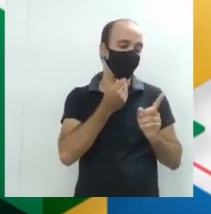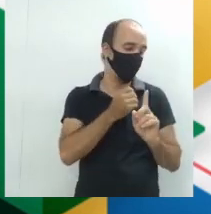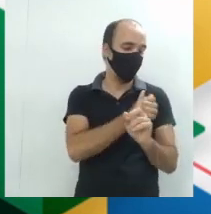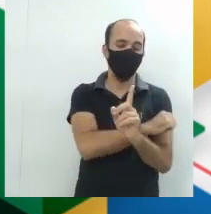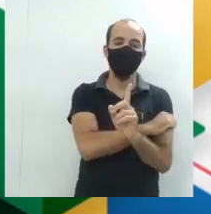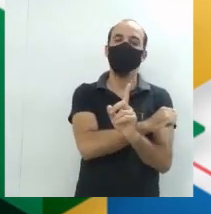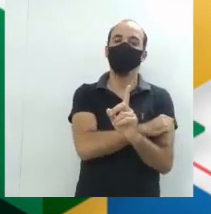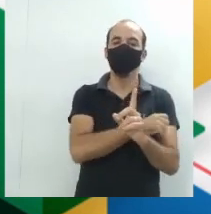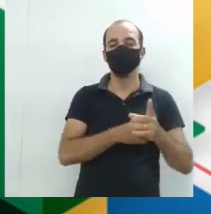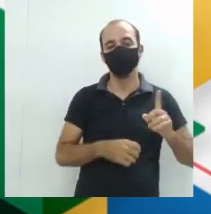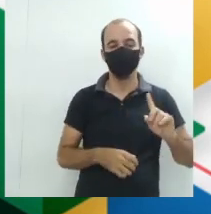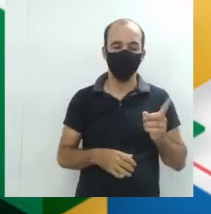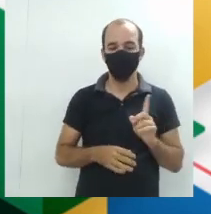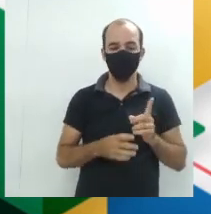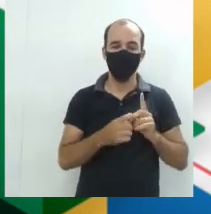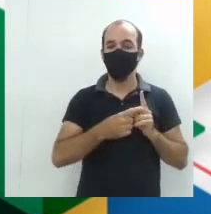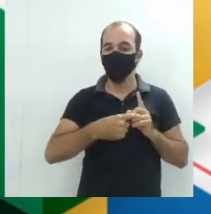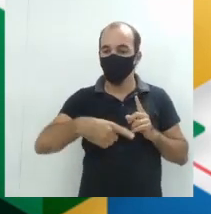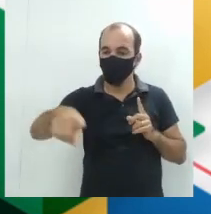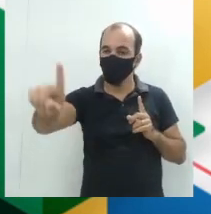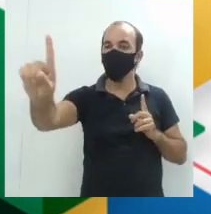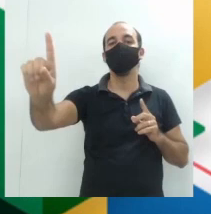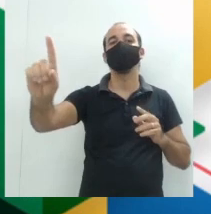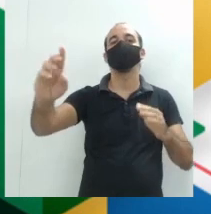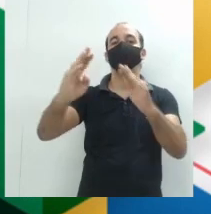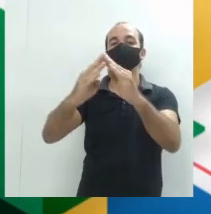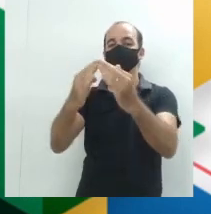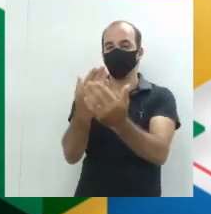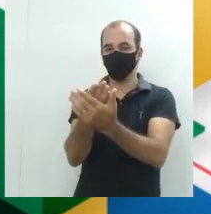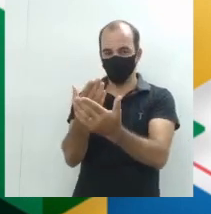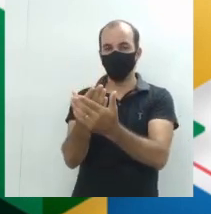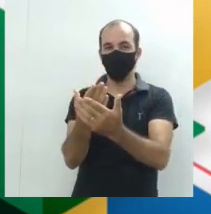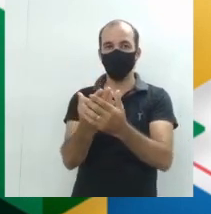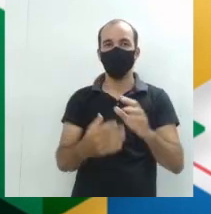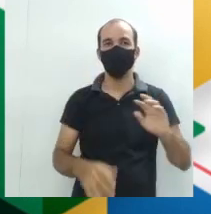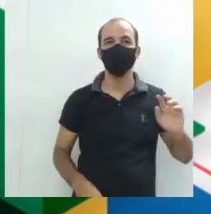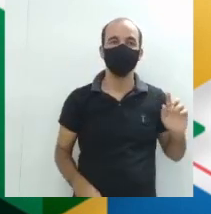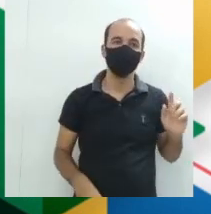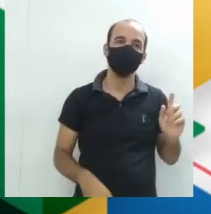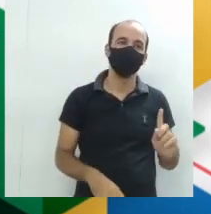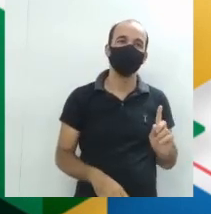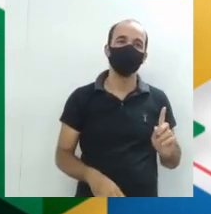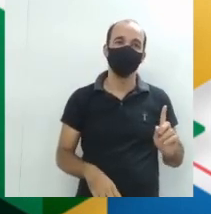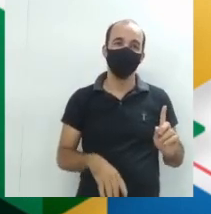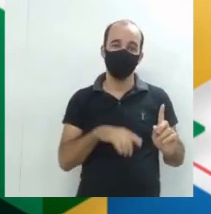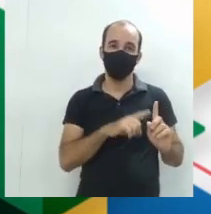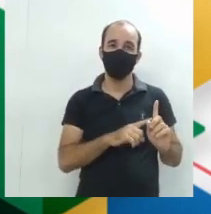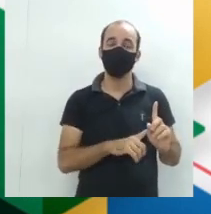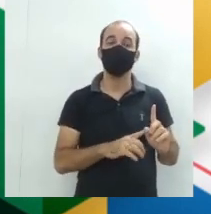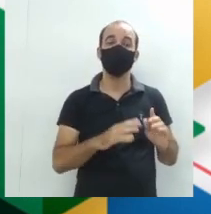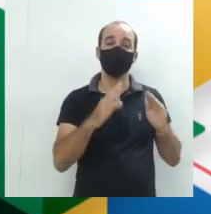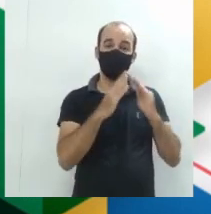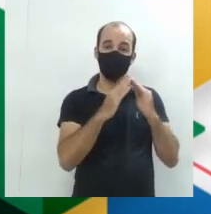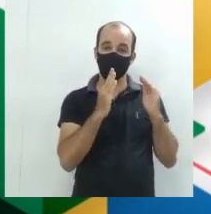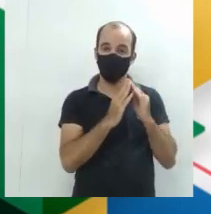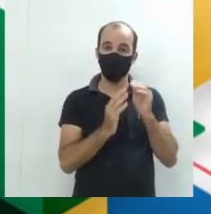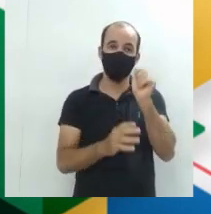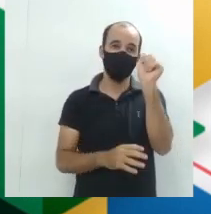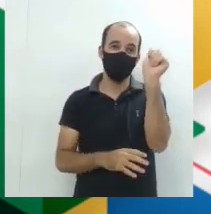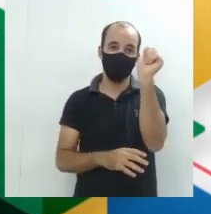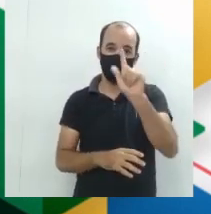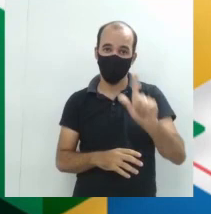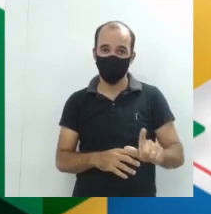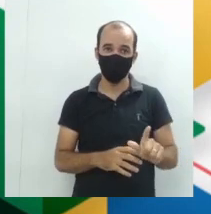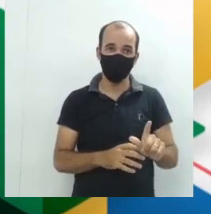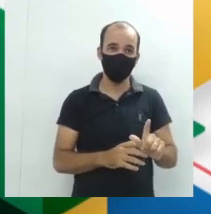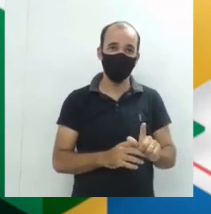para ir ao colégio. Claro, aula presencial. E se desloca sucessivamente